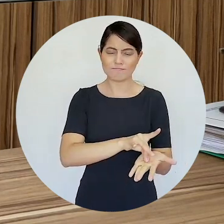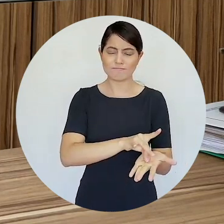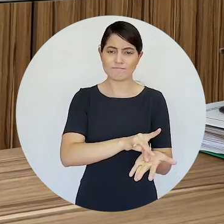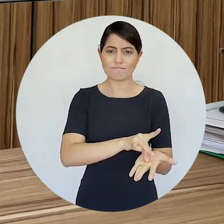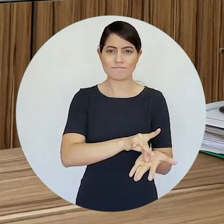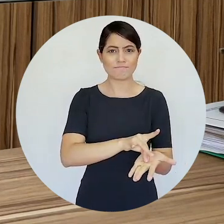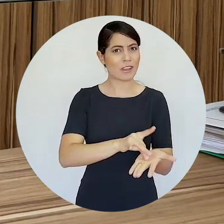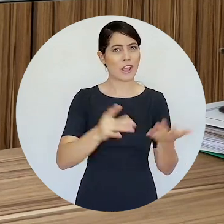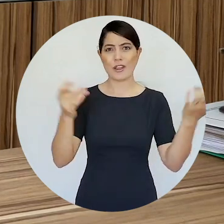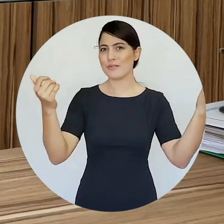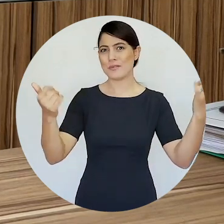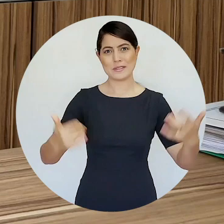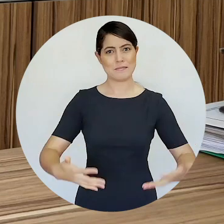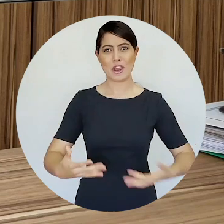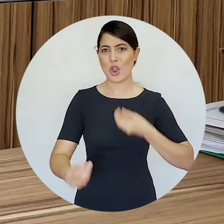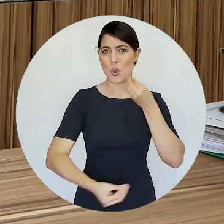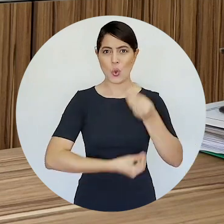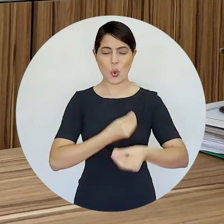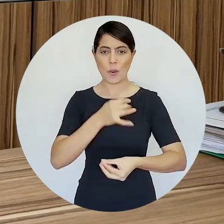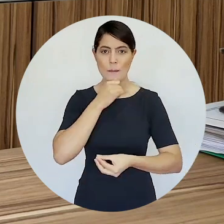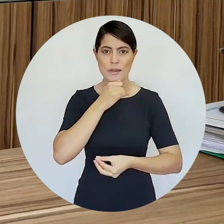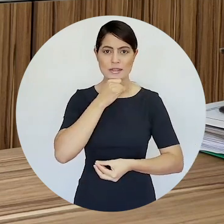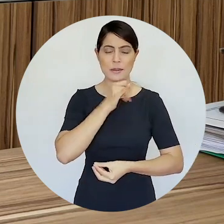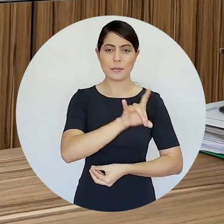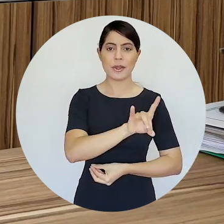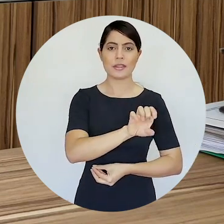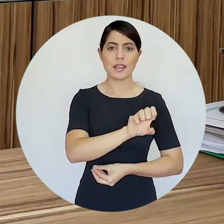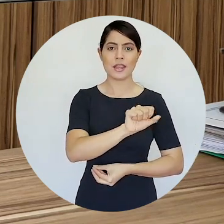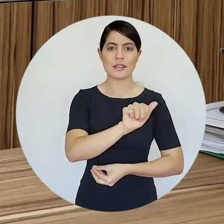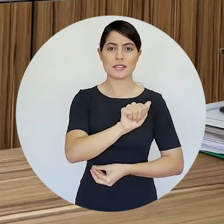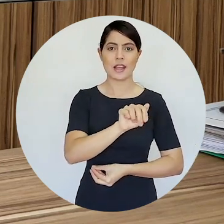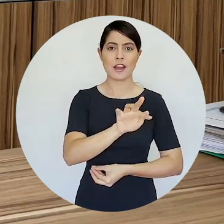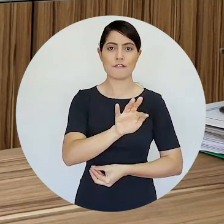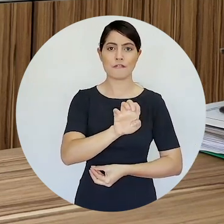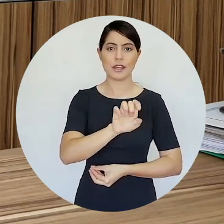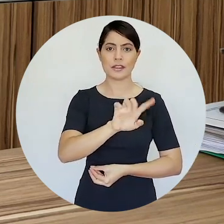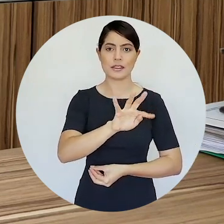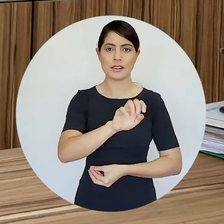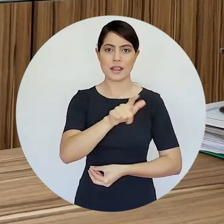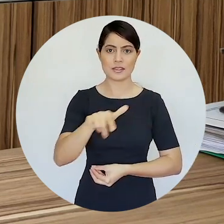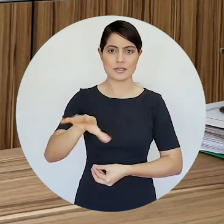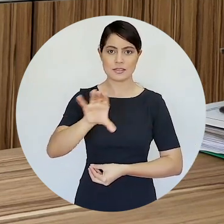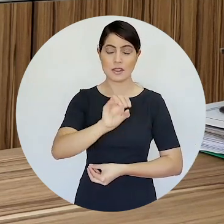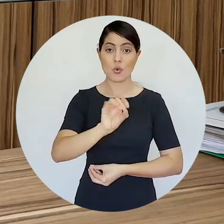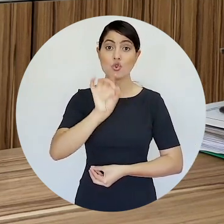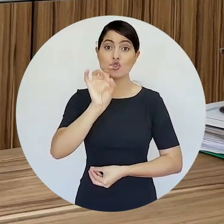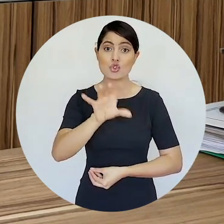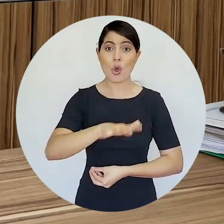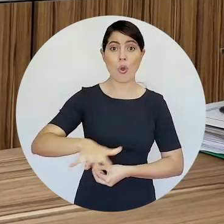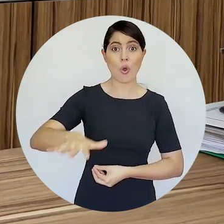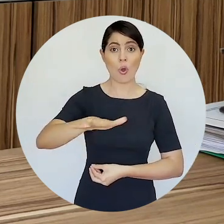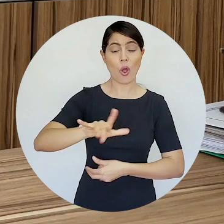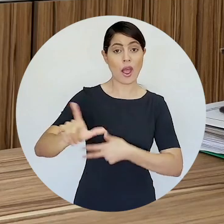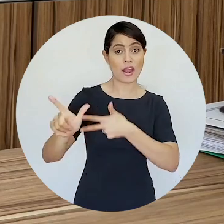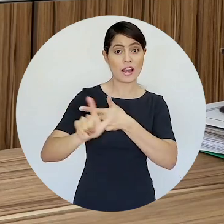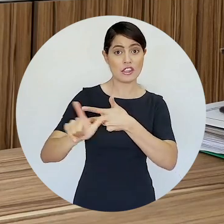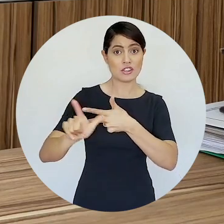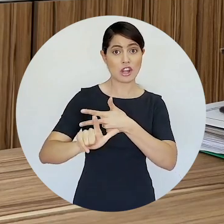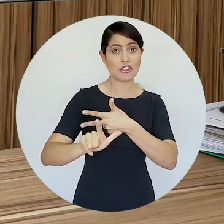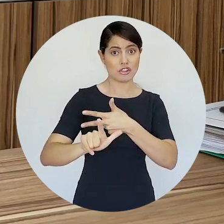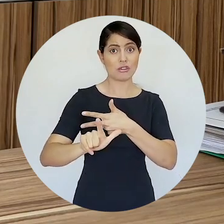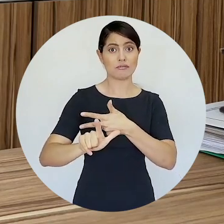proteção. Então, não justifica a desafetação, até porque ela somente pode ser feita pelo